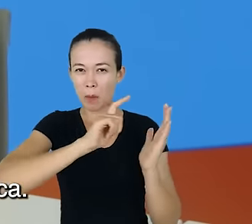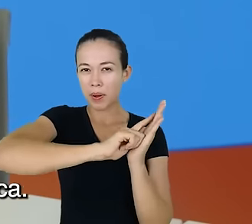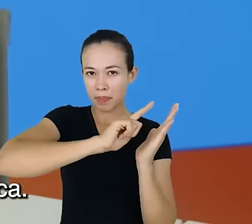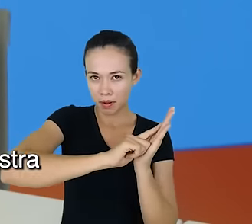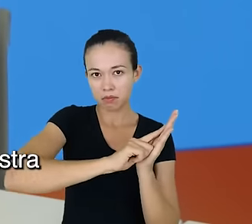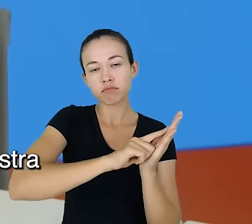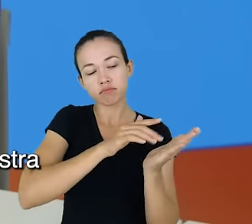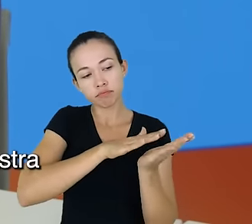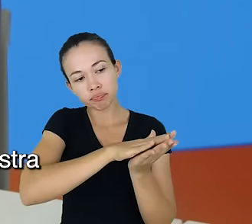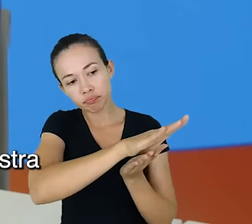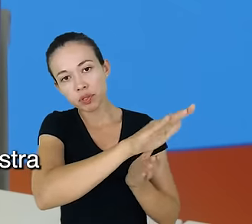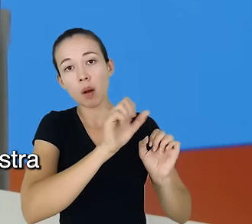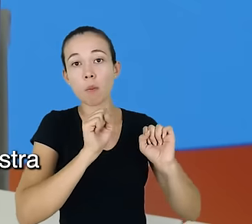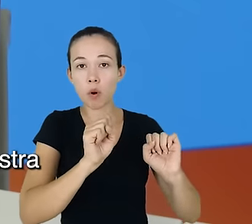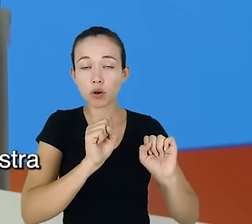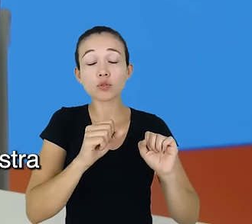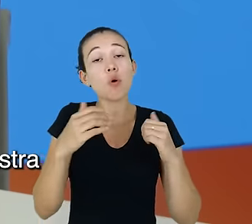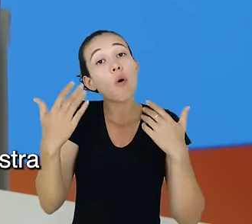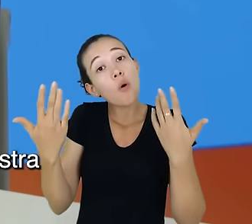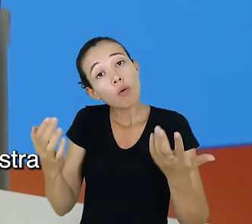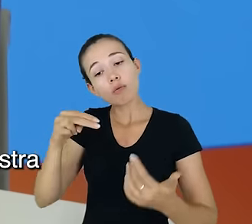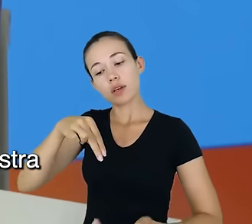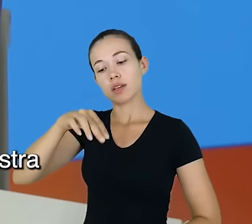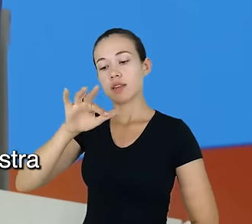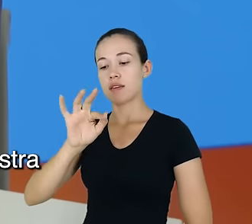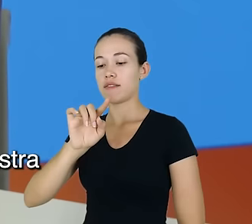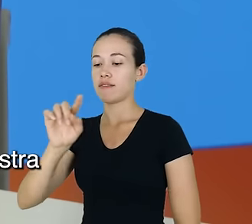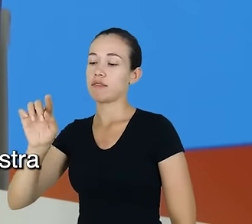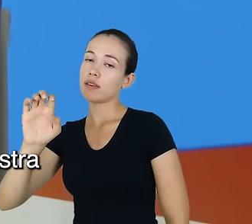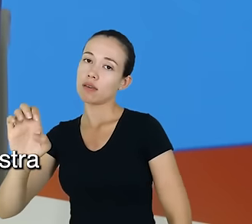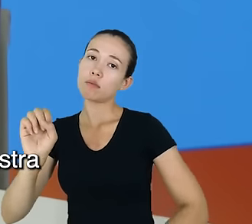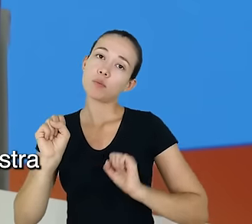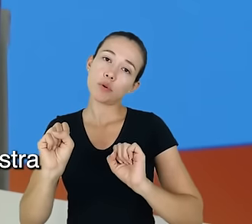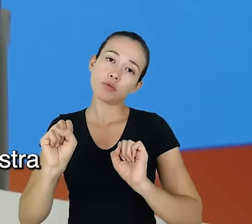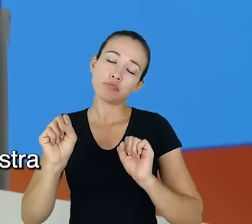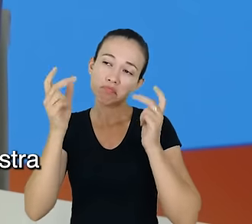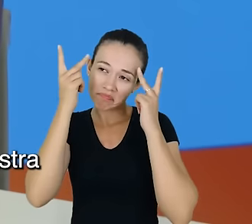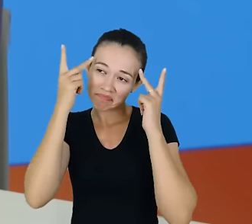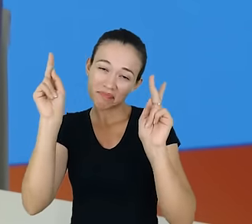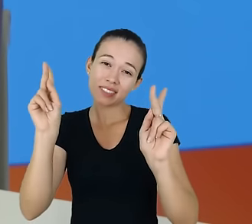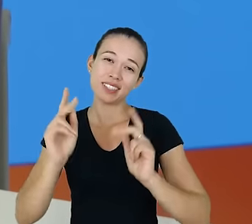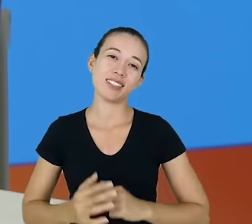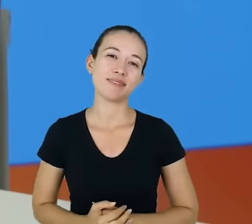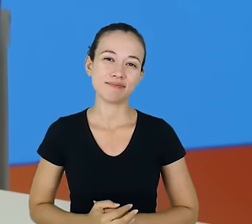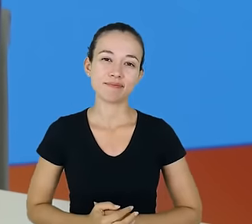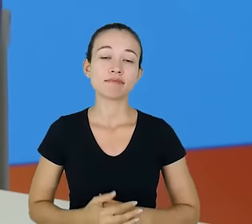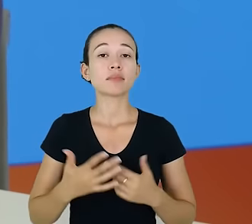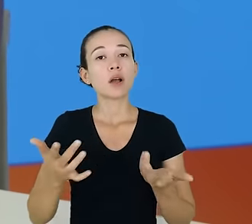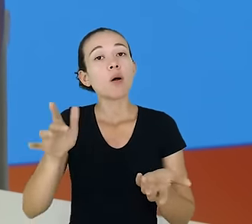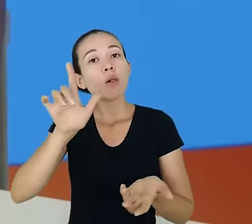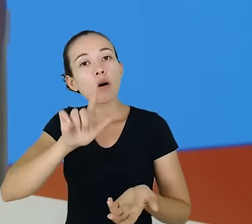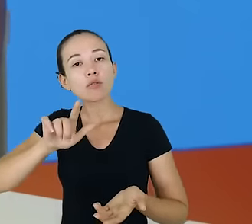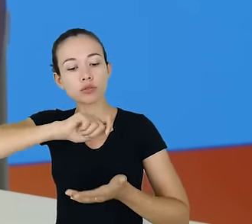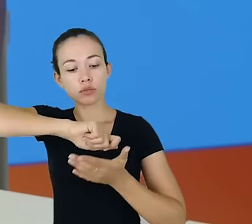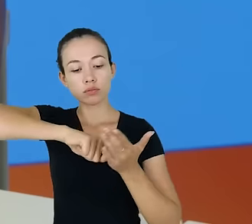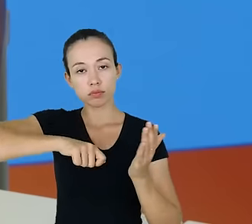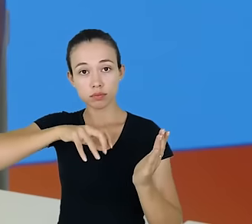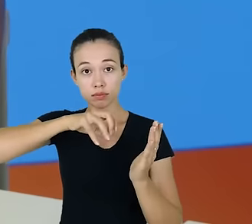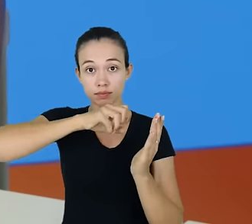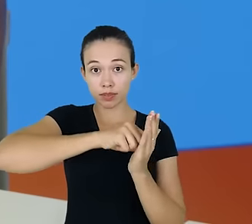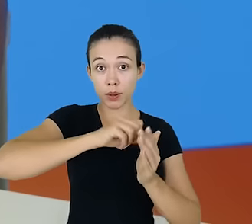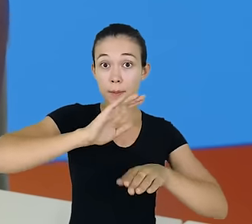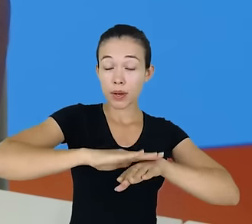eletrônica é claro que então quando ele se cadastra como o o emitente voluntário ele vai emitir essa nota